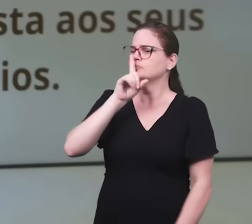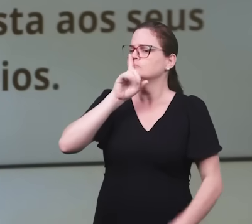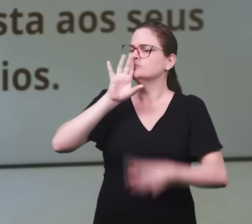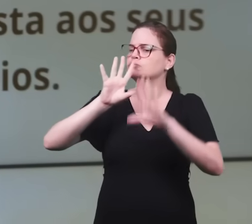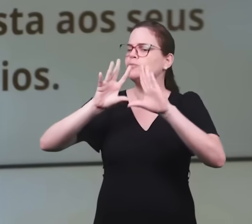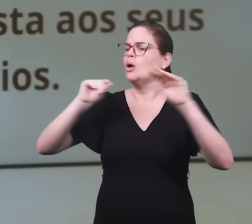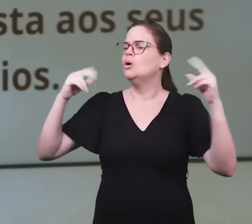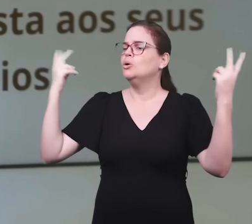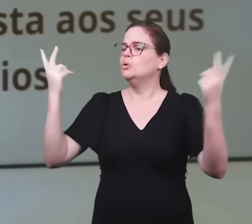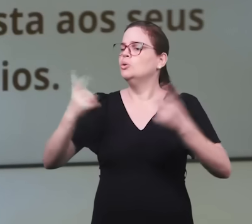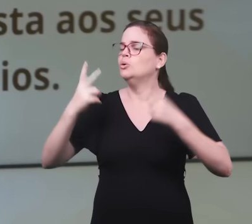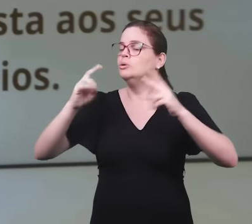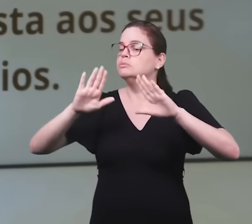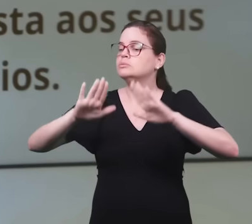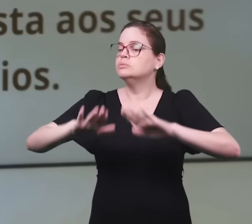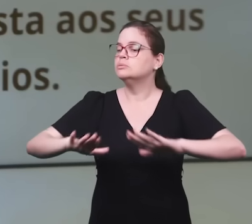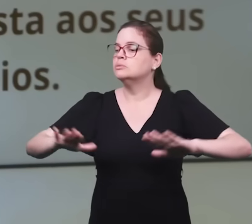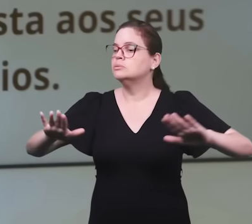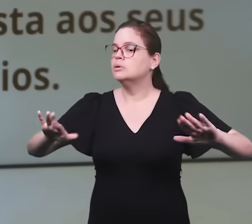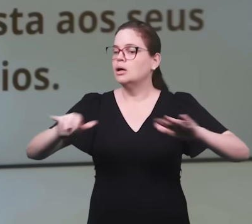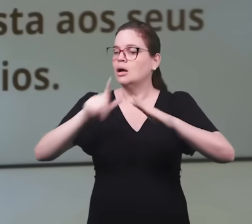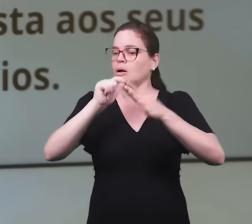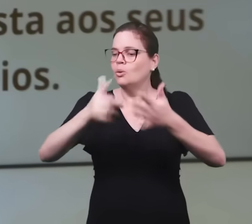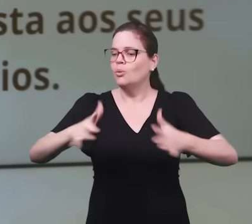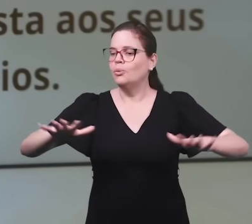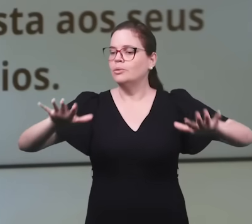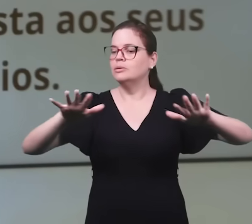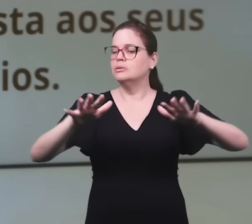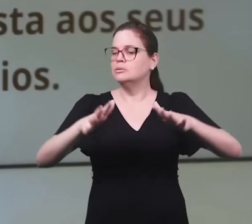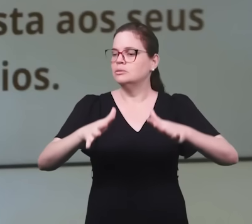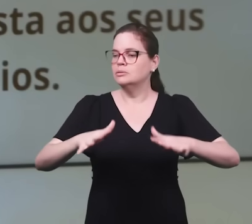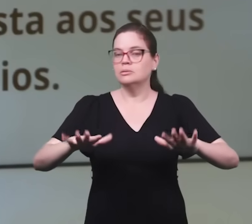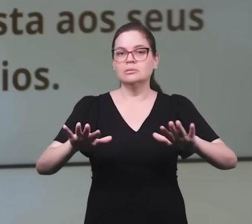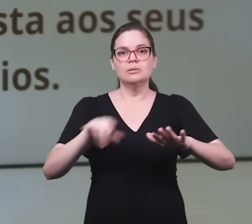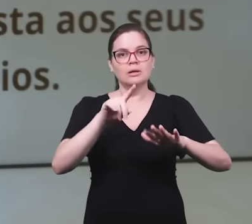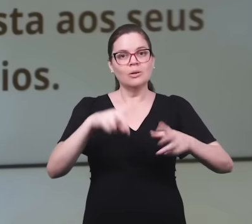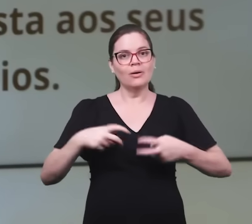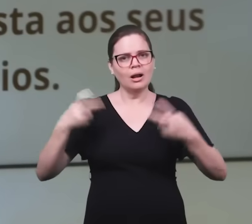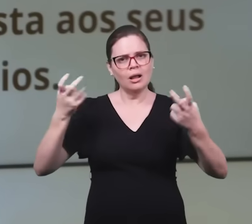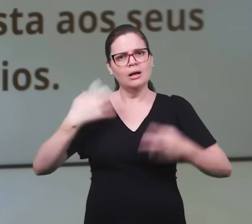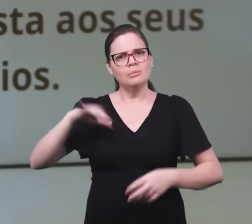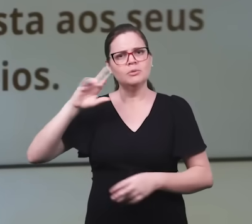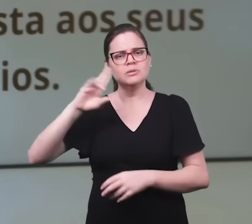acalmou, a tempestade cessou. Clame ao Senhor, não